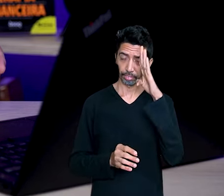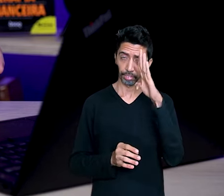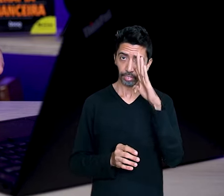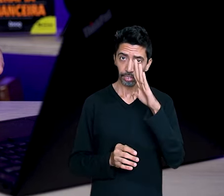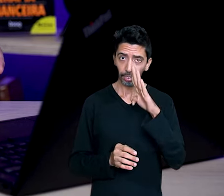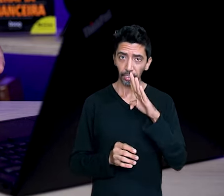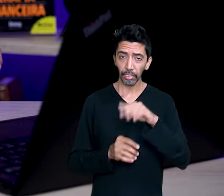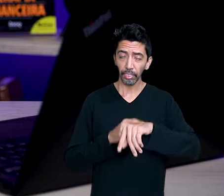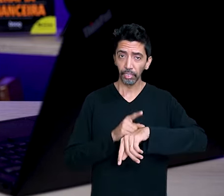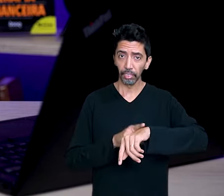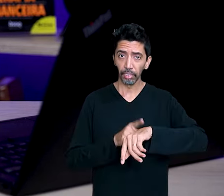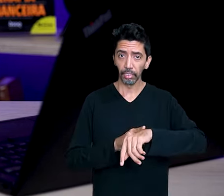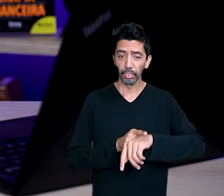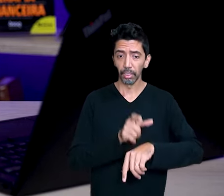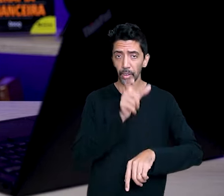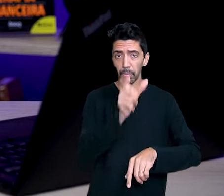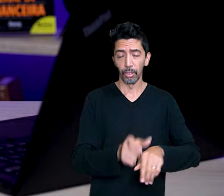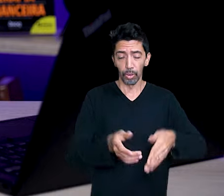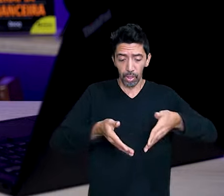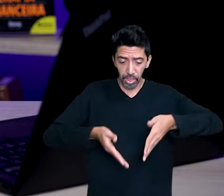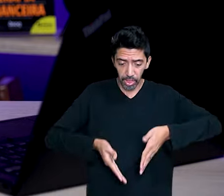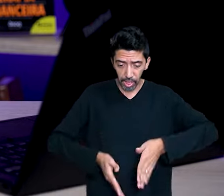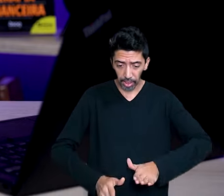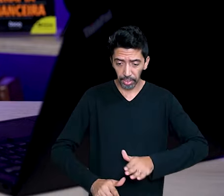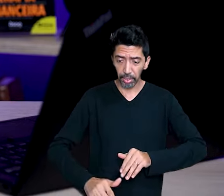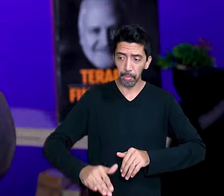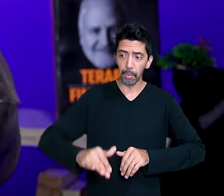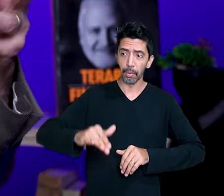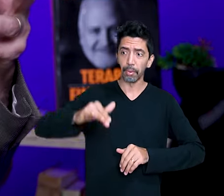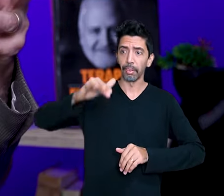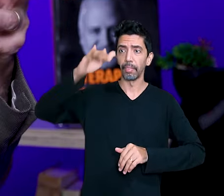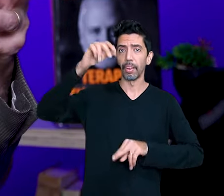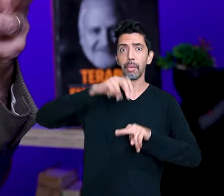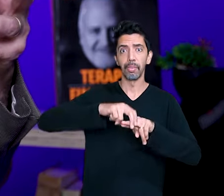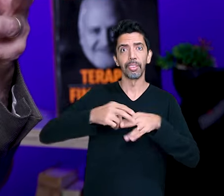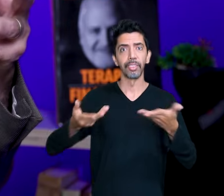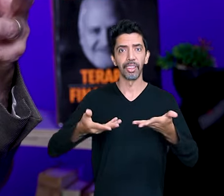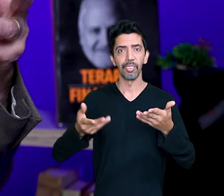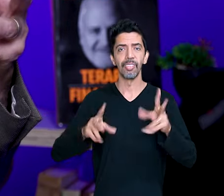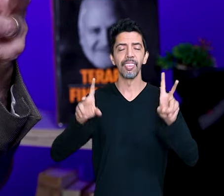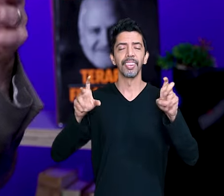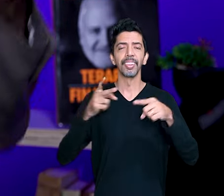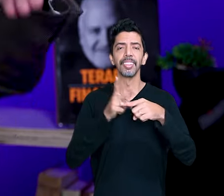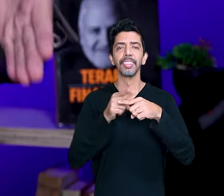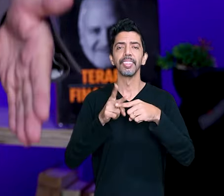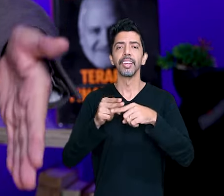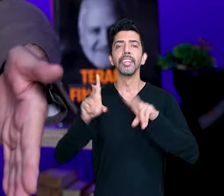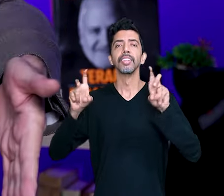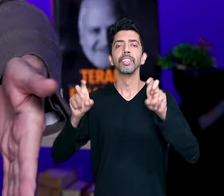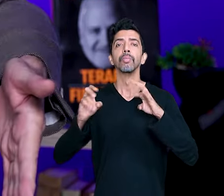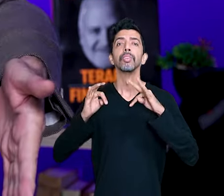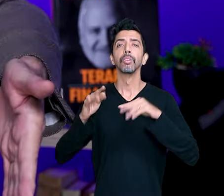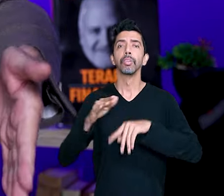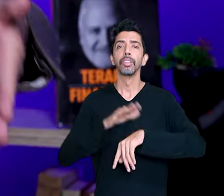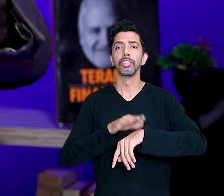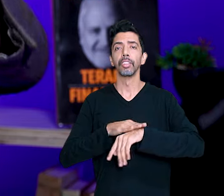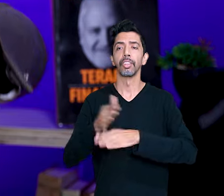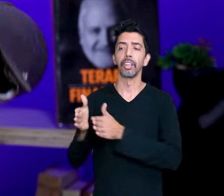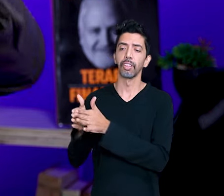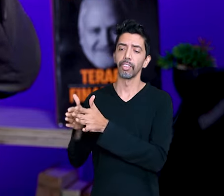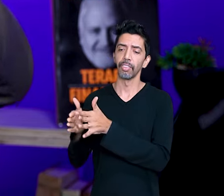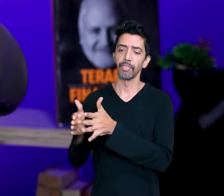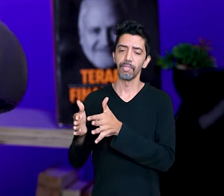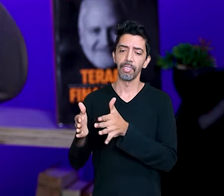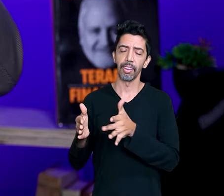nascimento dessa pessoa. Por isso nós estamos aqui numa série Todas as Fases da Vida. Começamos no